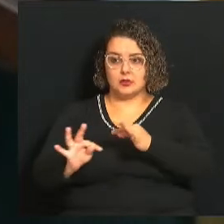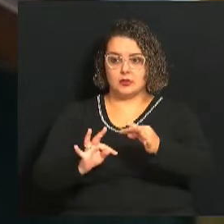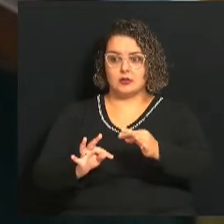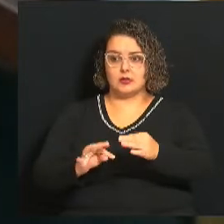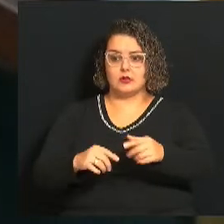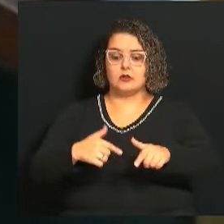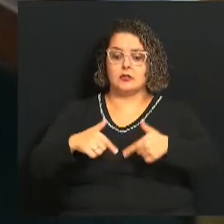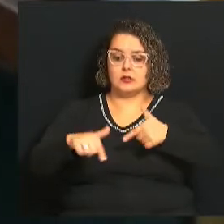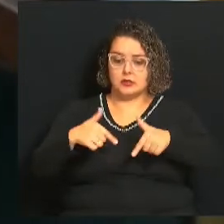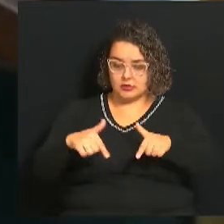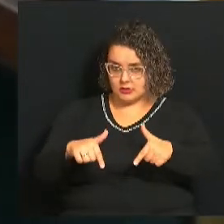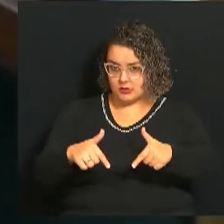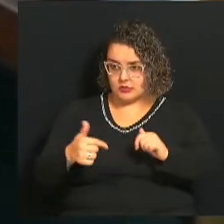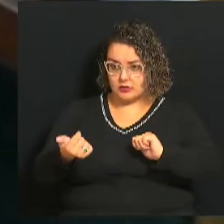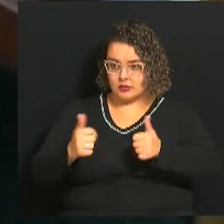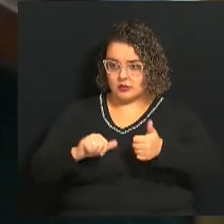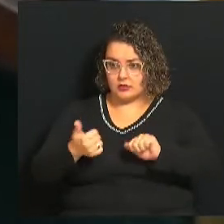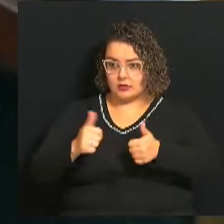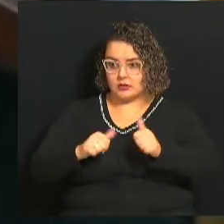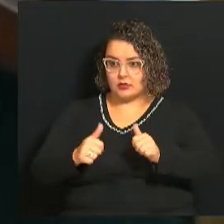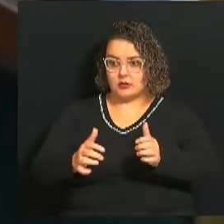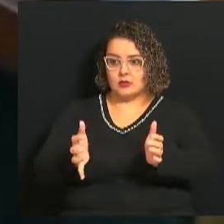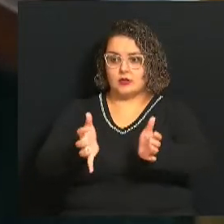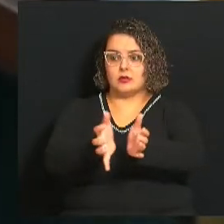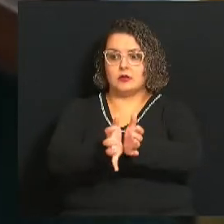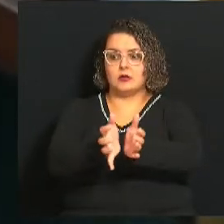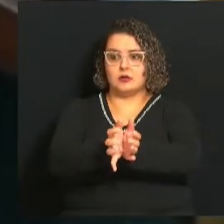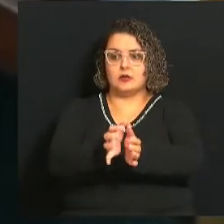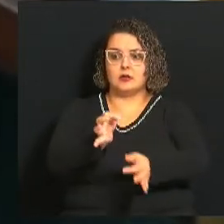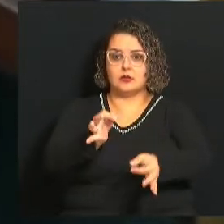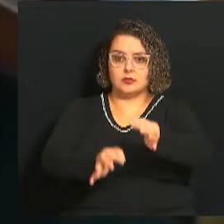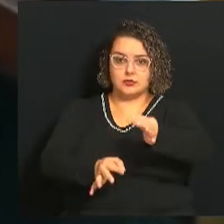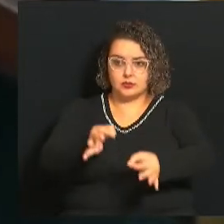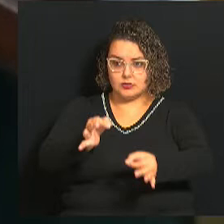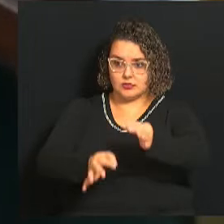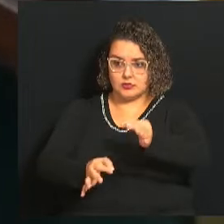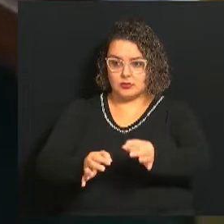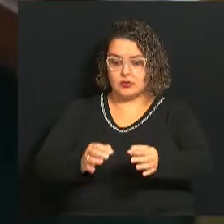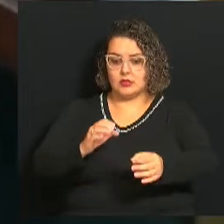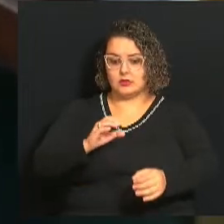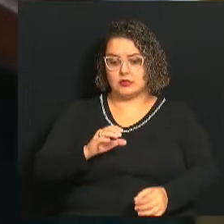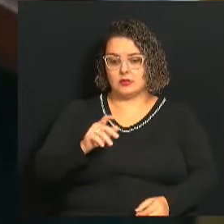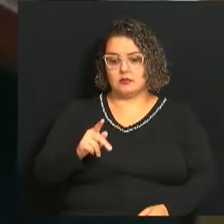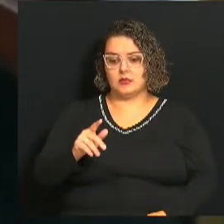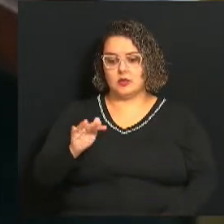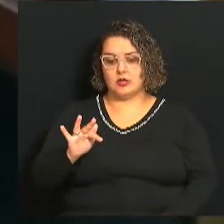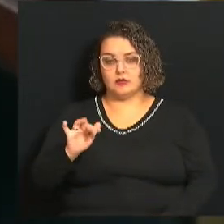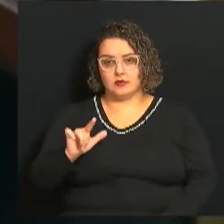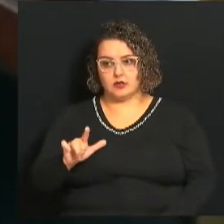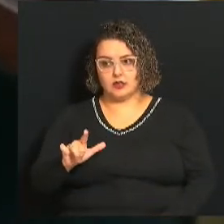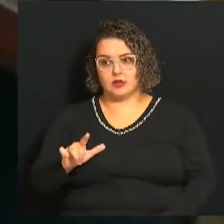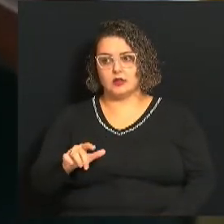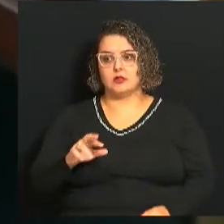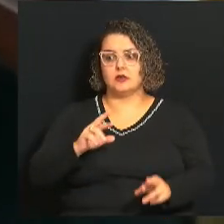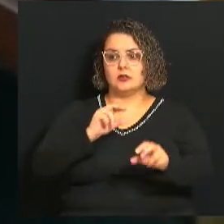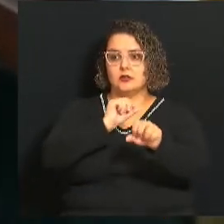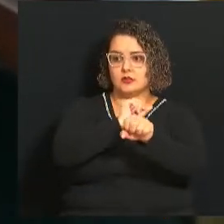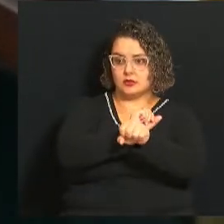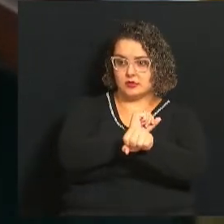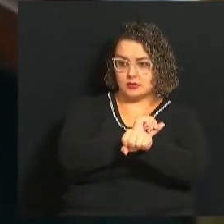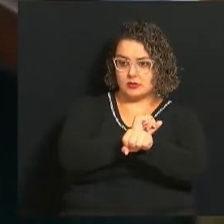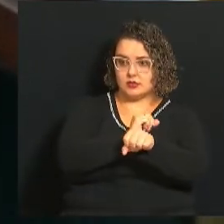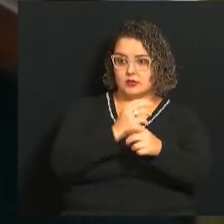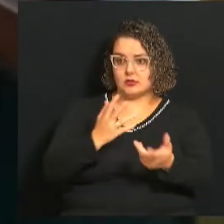momento, sendo avaliado no departamento jurídico da CPFL. Nós estamos aguardando